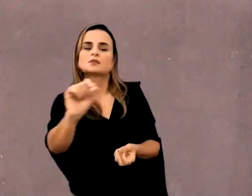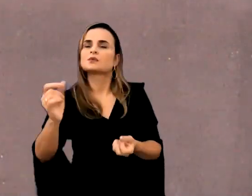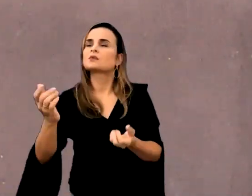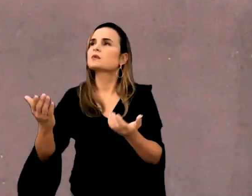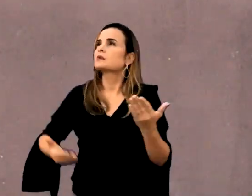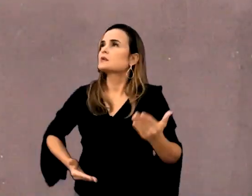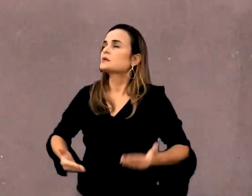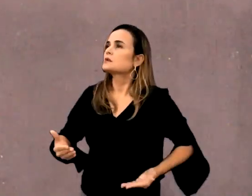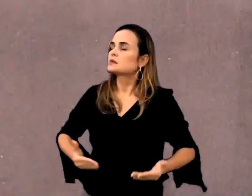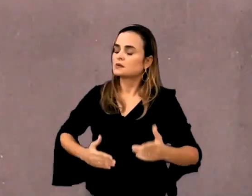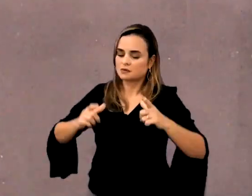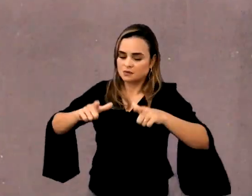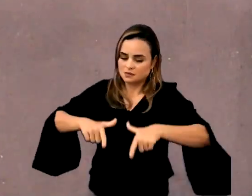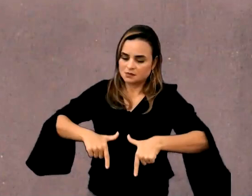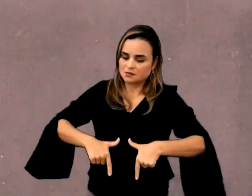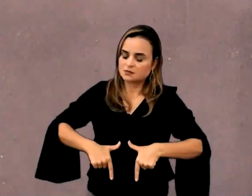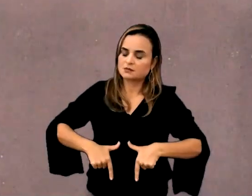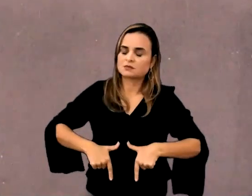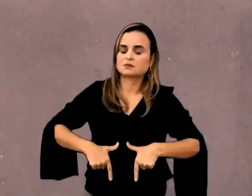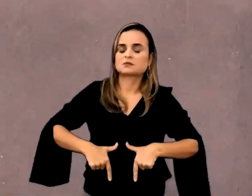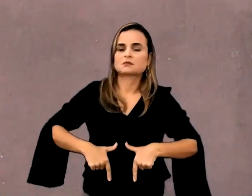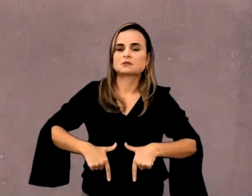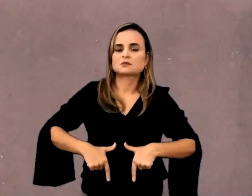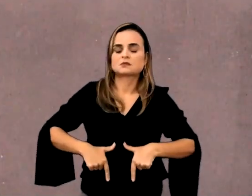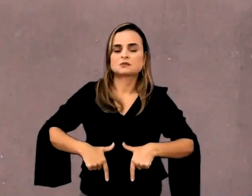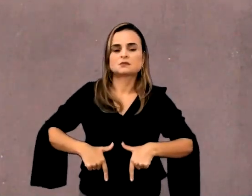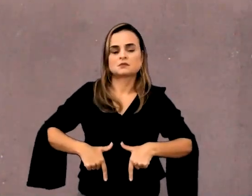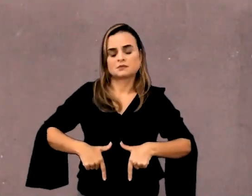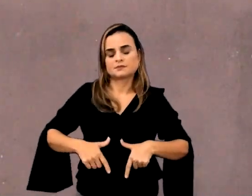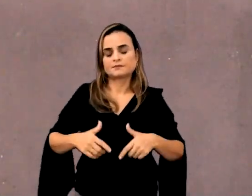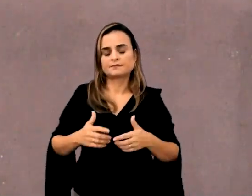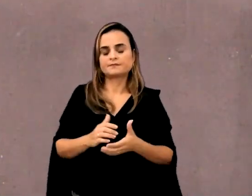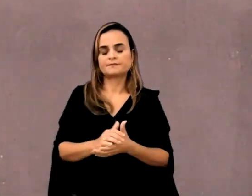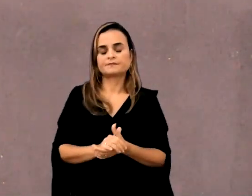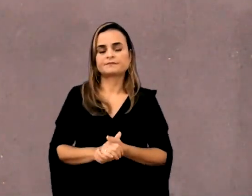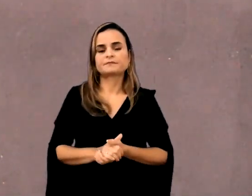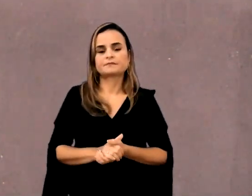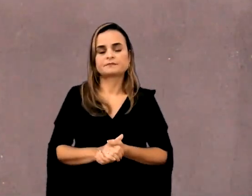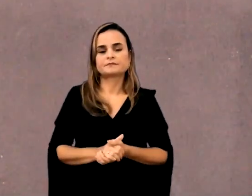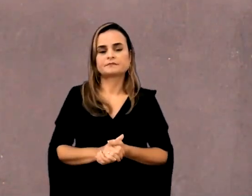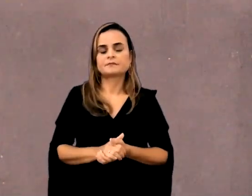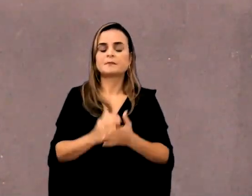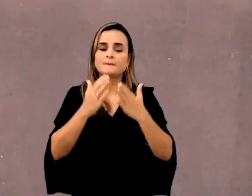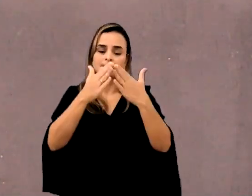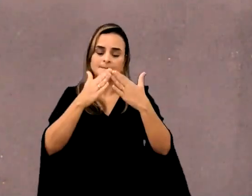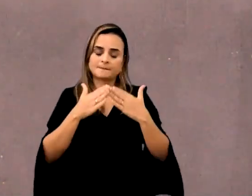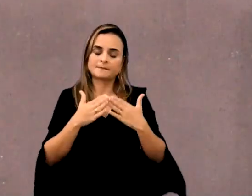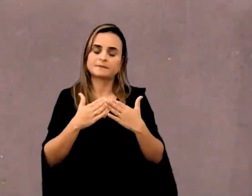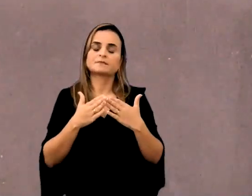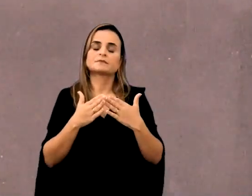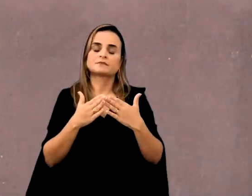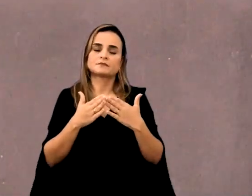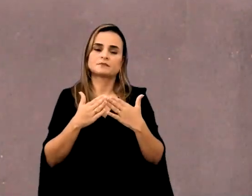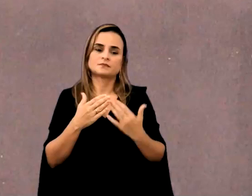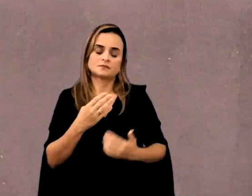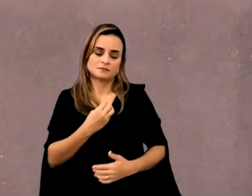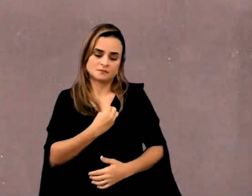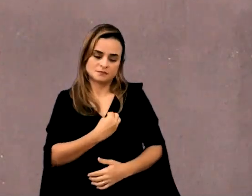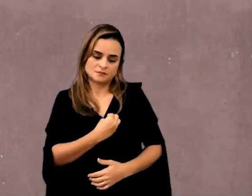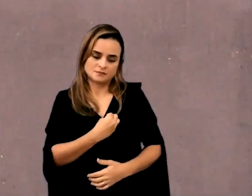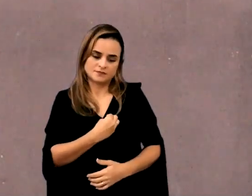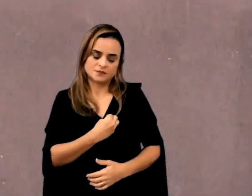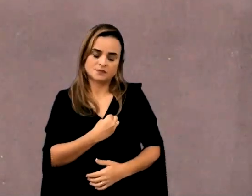povo de Israel, ensinando-lhes o bom caminho em que andem, e